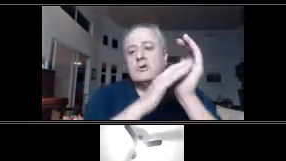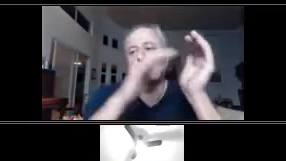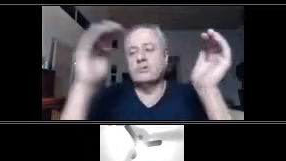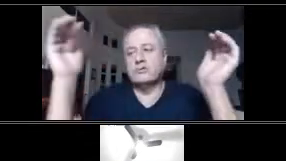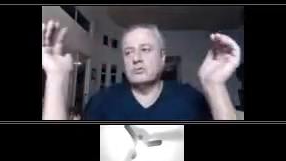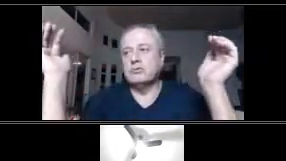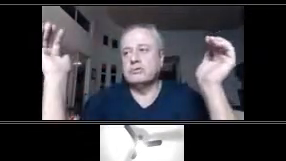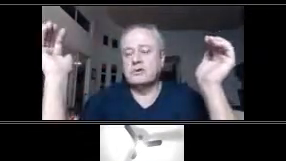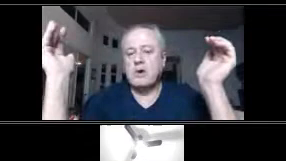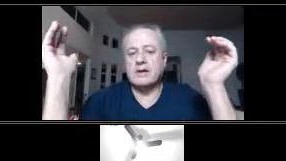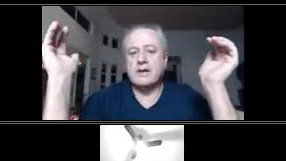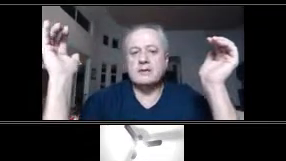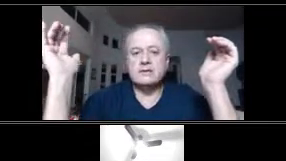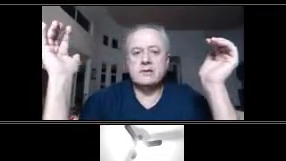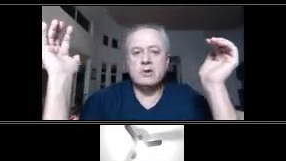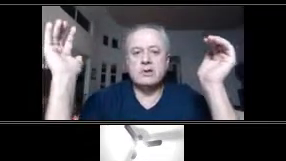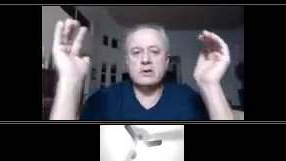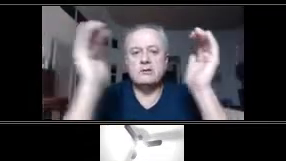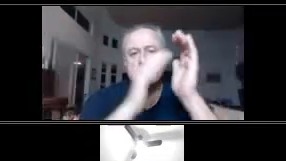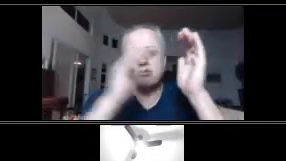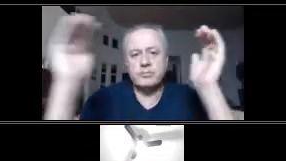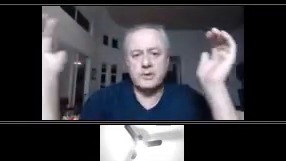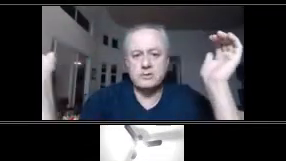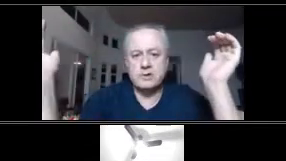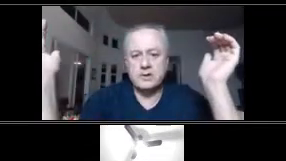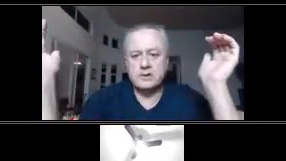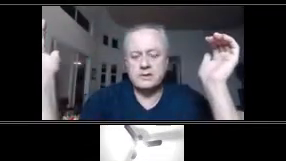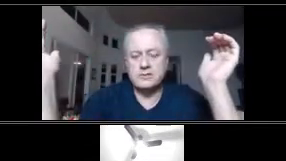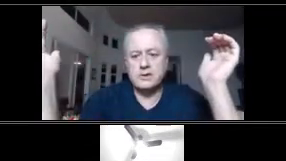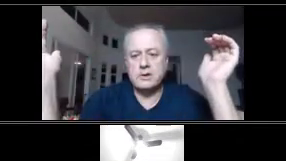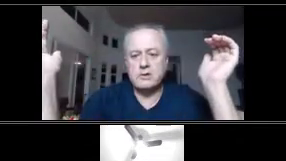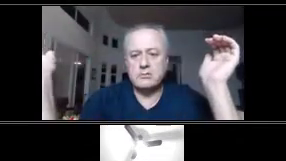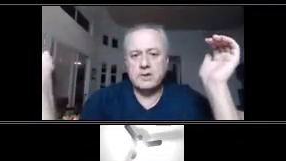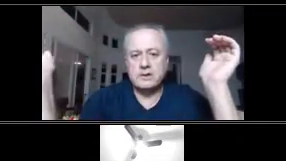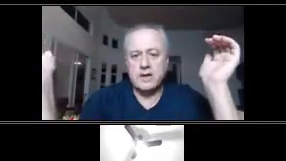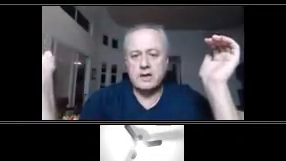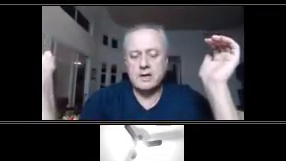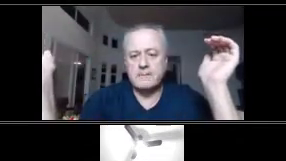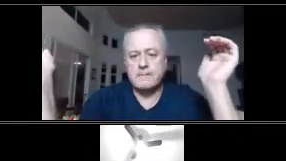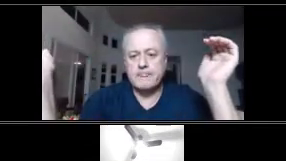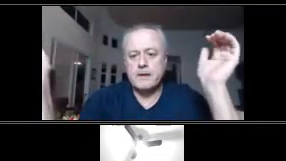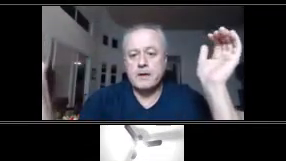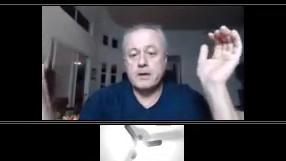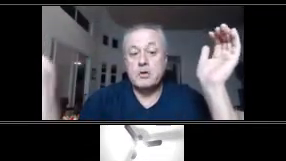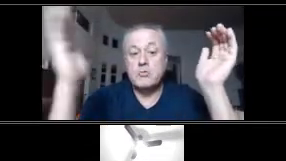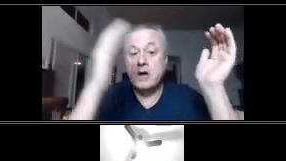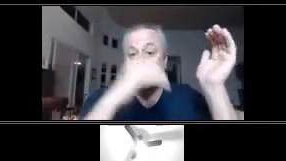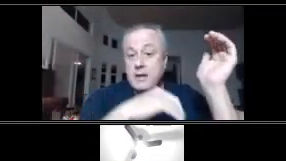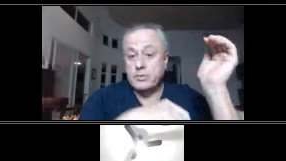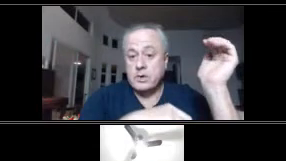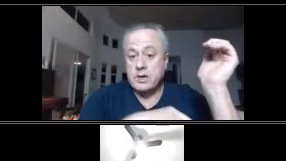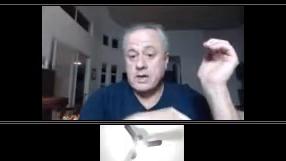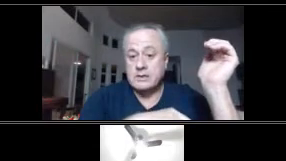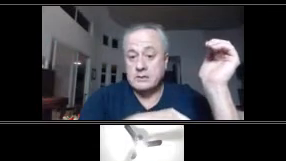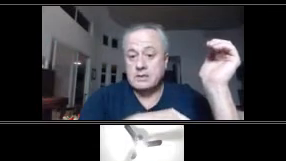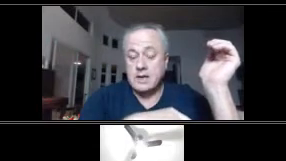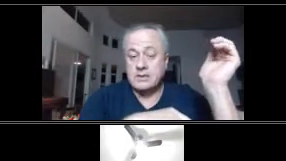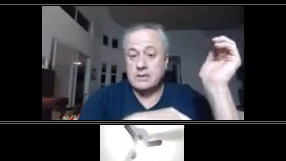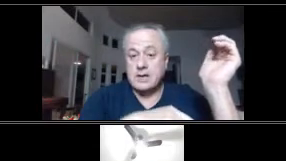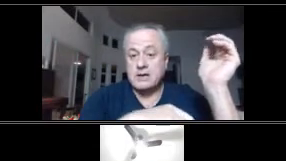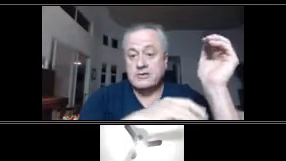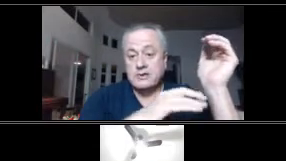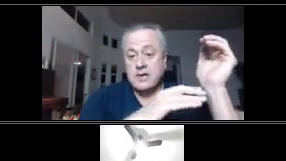Criança, hoje nós temos estudos de 40 a 50 anos acompanhando crianças com TDAH, numa época